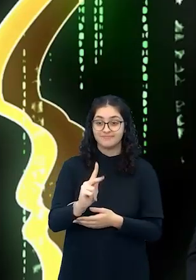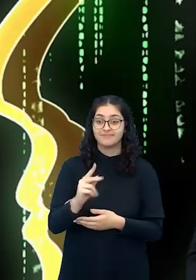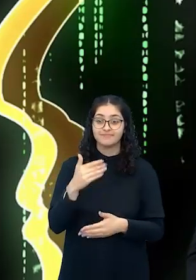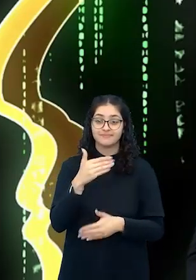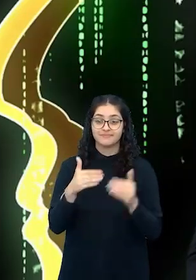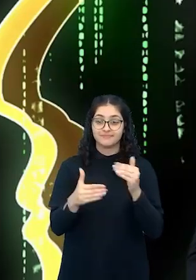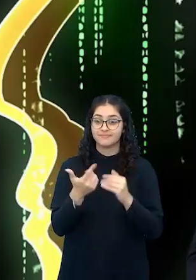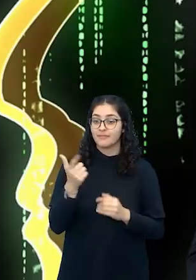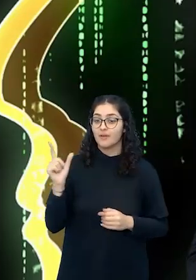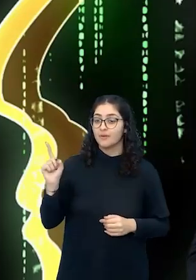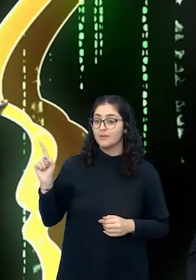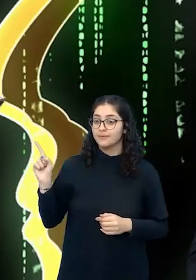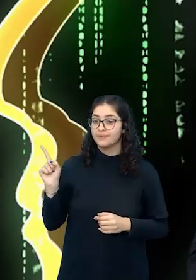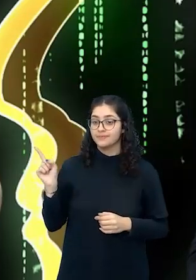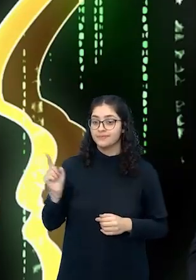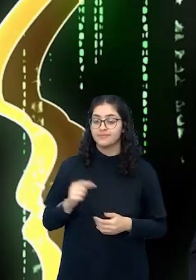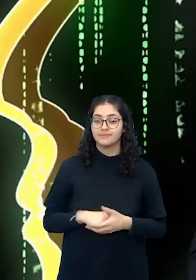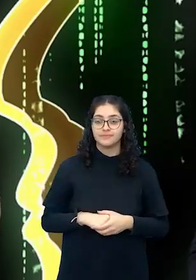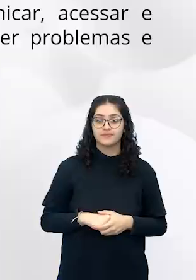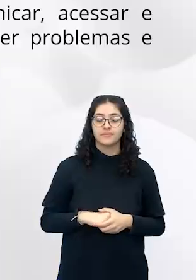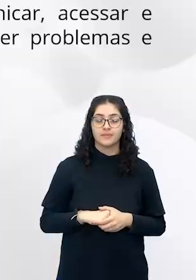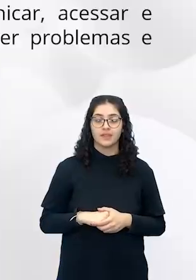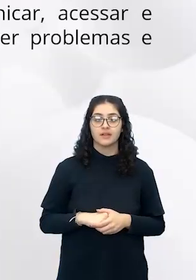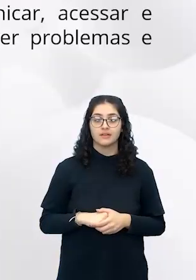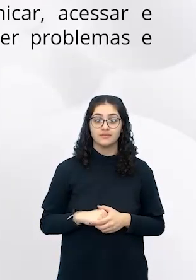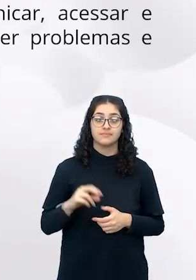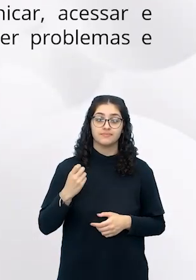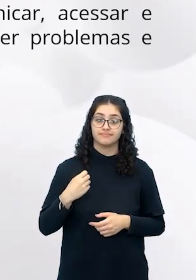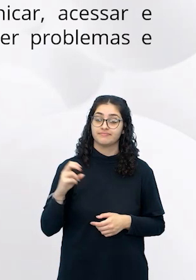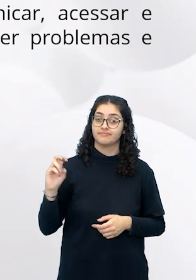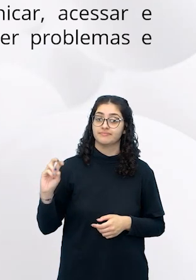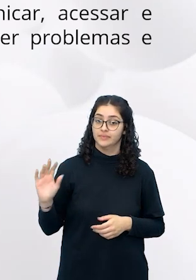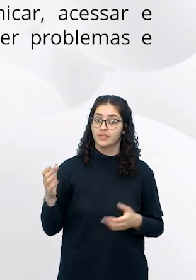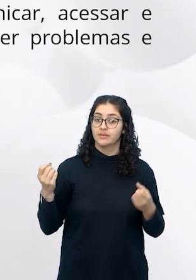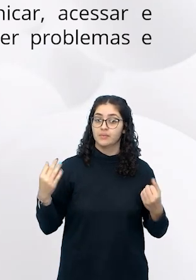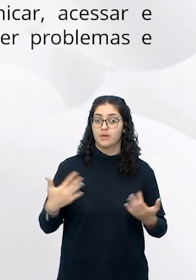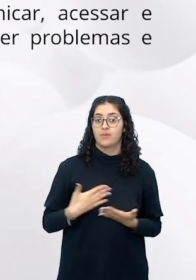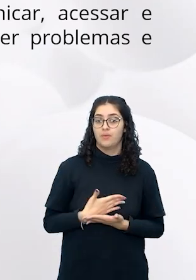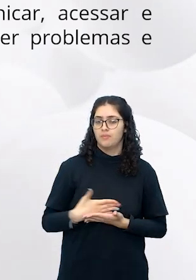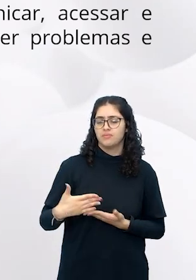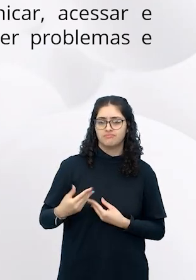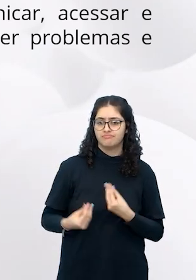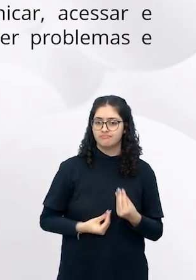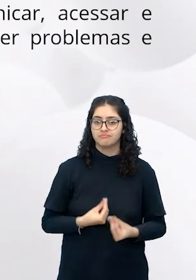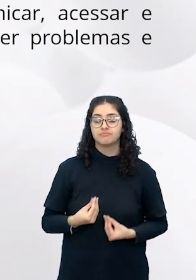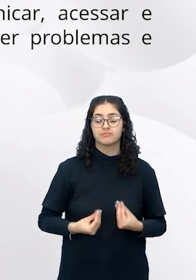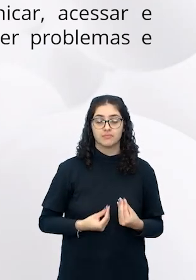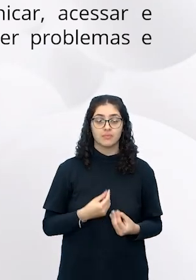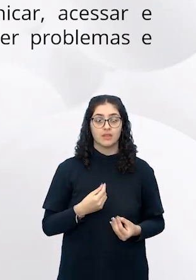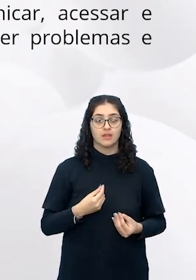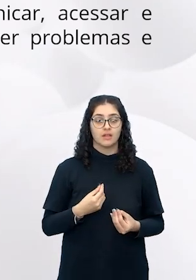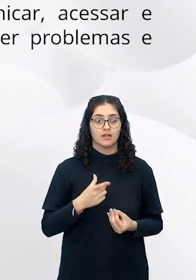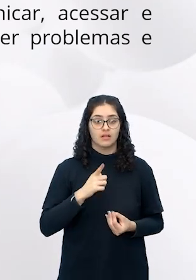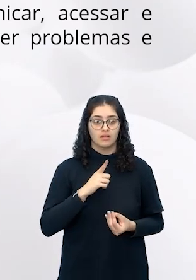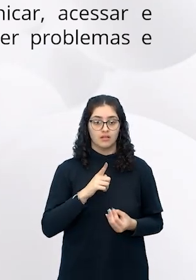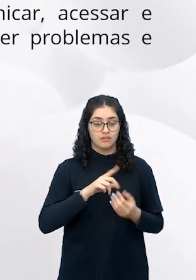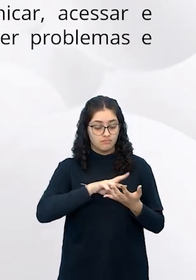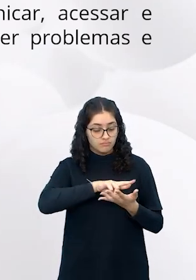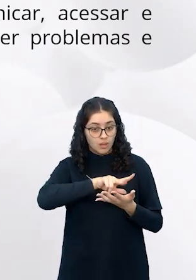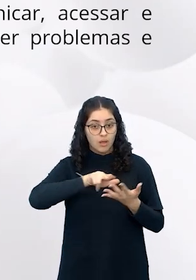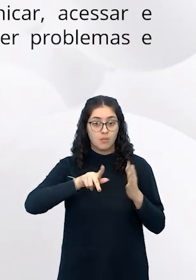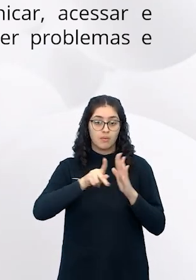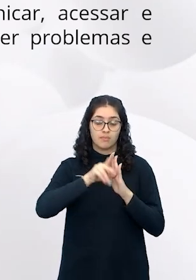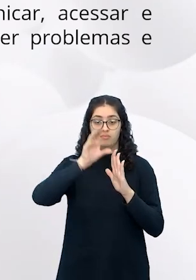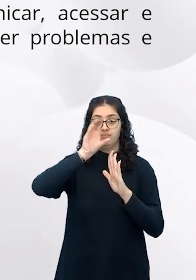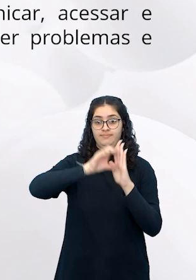gente tem aí a competência 5, que ela vai entrar, como o Ademir já falou lá no começo, na questão da transversalidade do